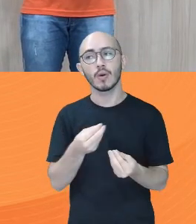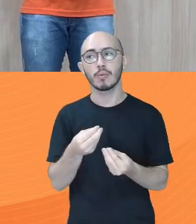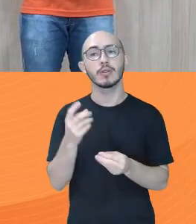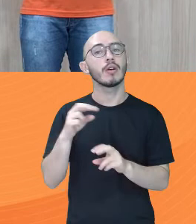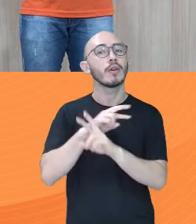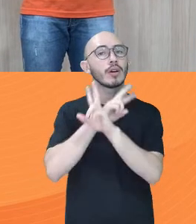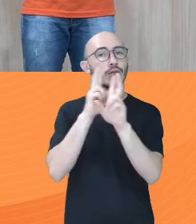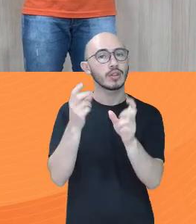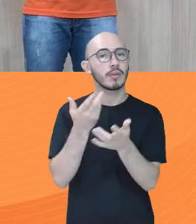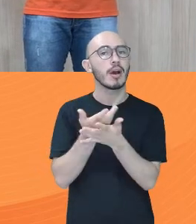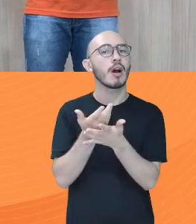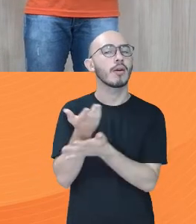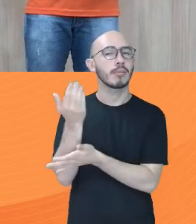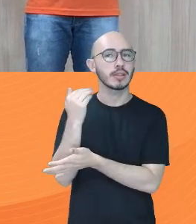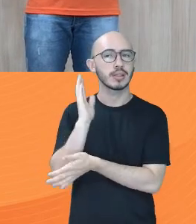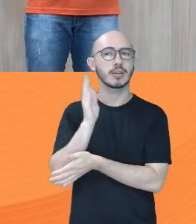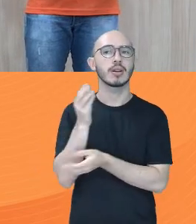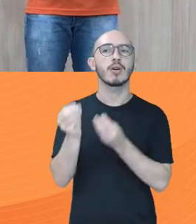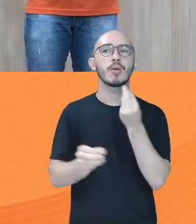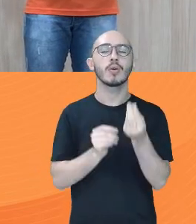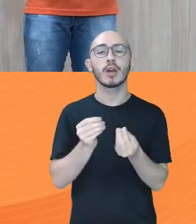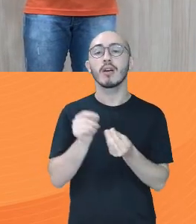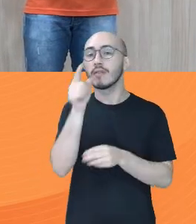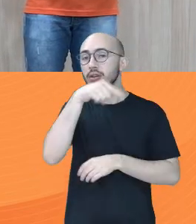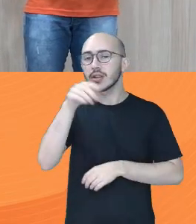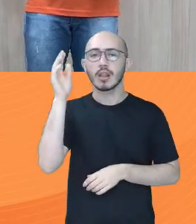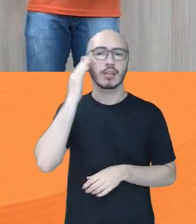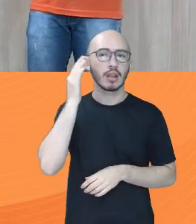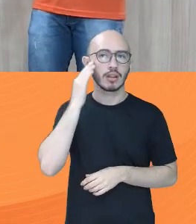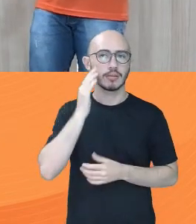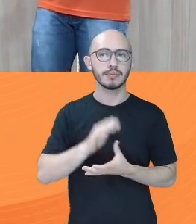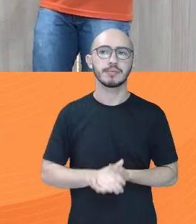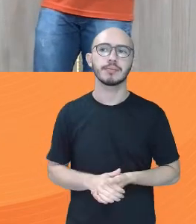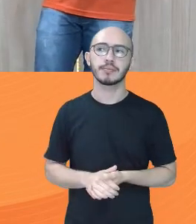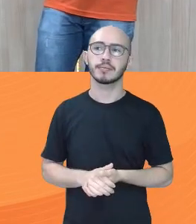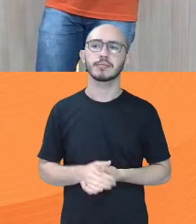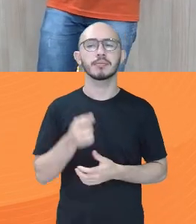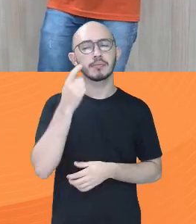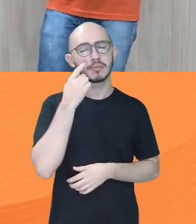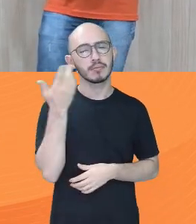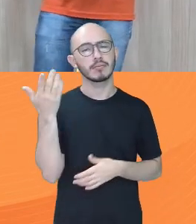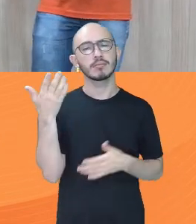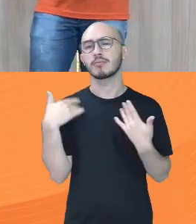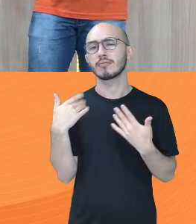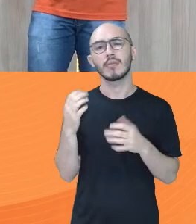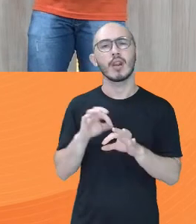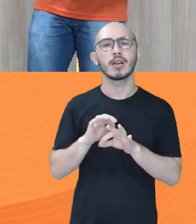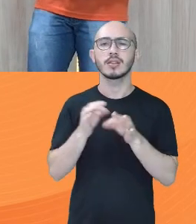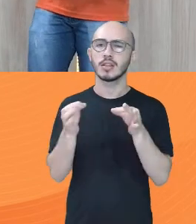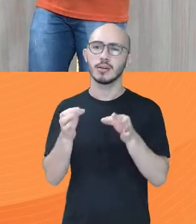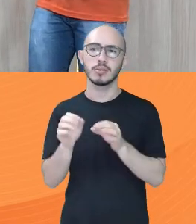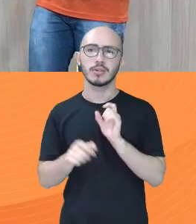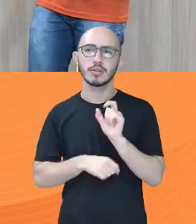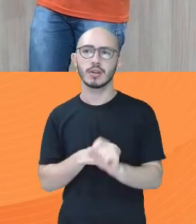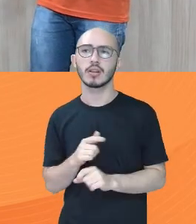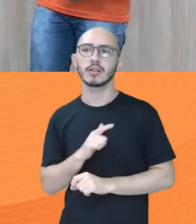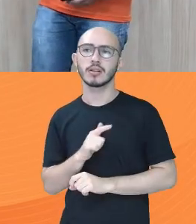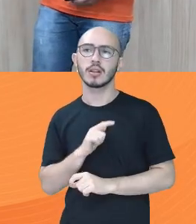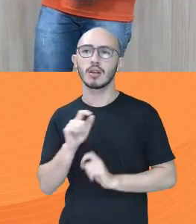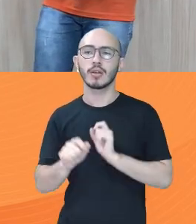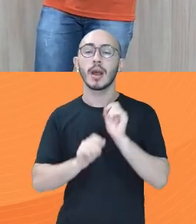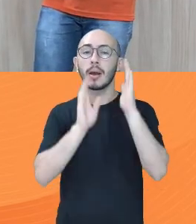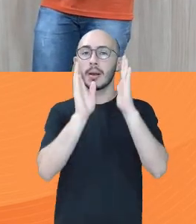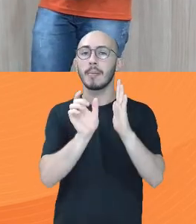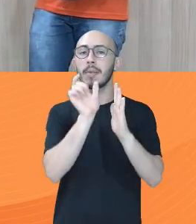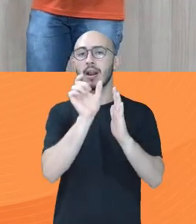temática aqui nas aulas anteriores para que você tenha a noção, certo? Aqui está bem tranquilo porque está aparecendo aí a palavra